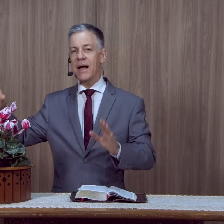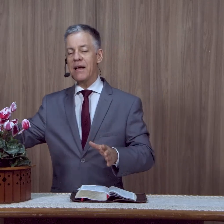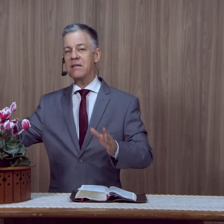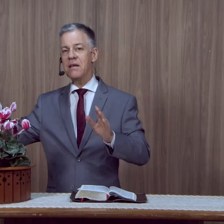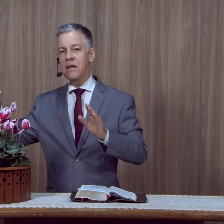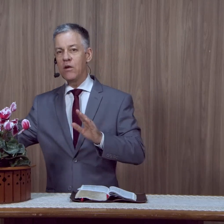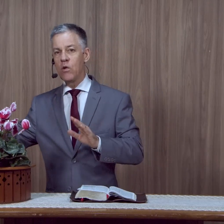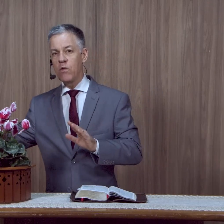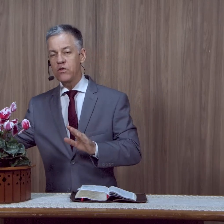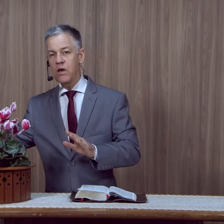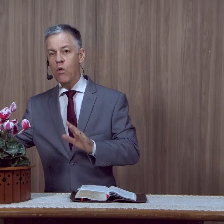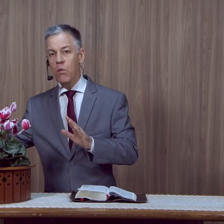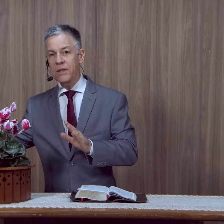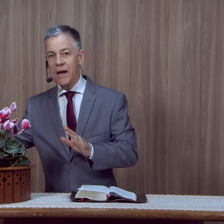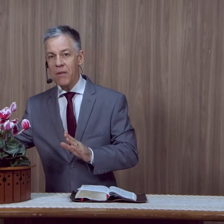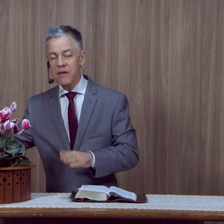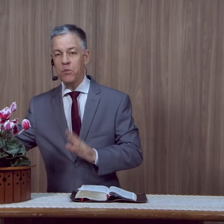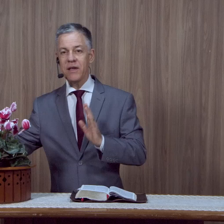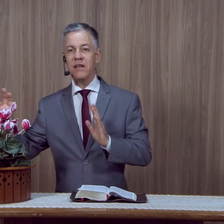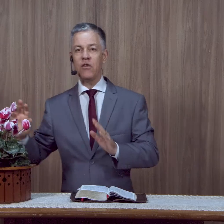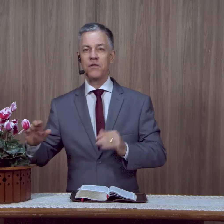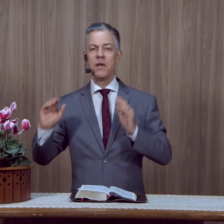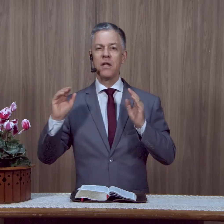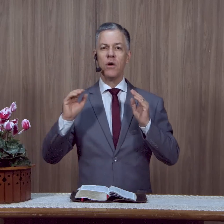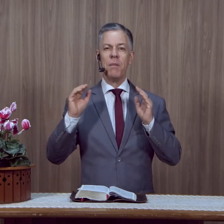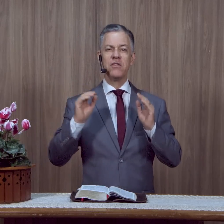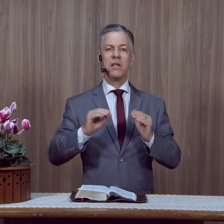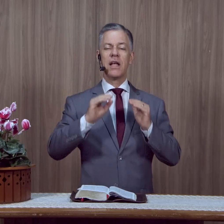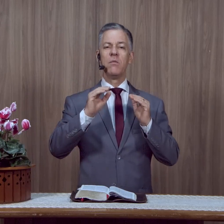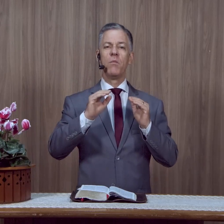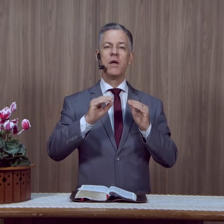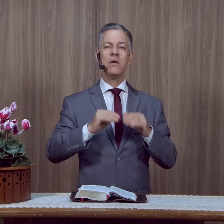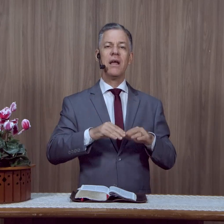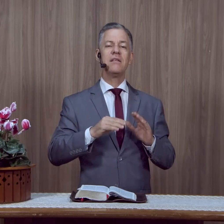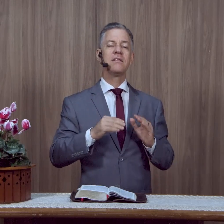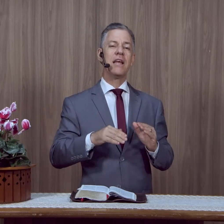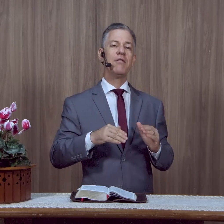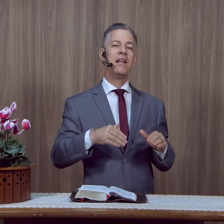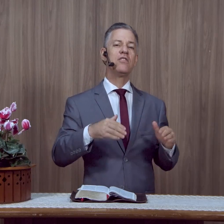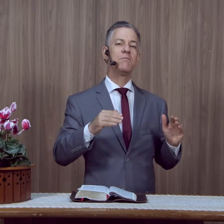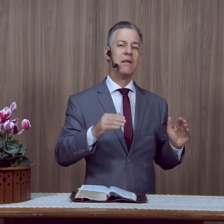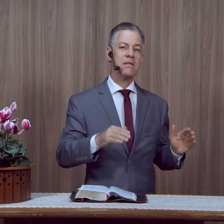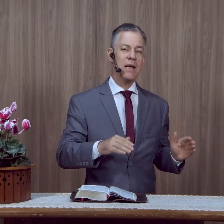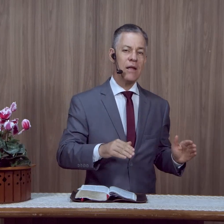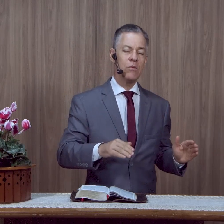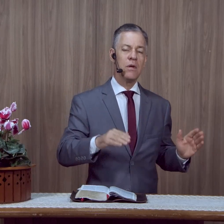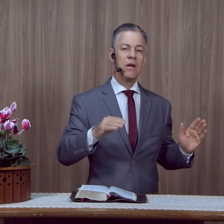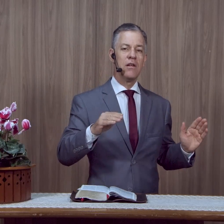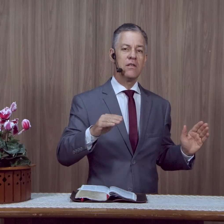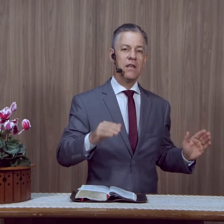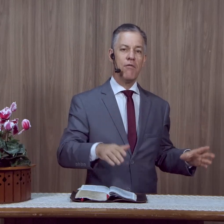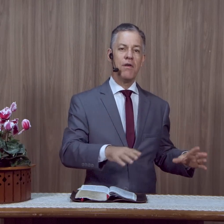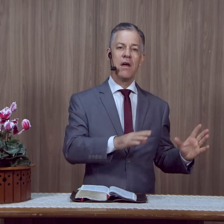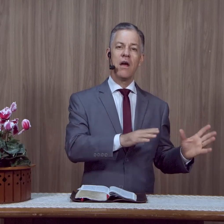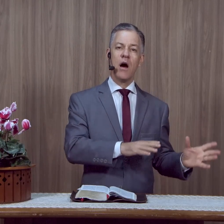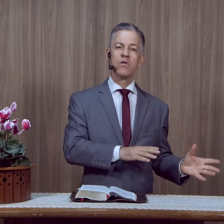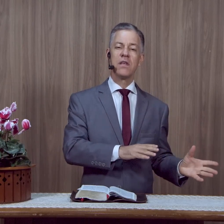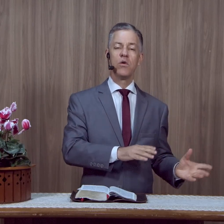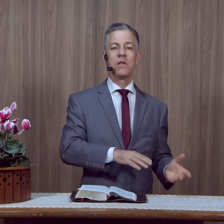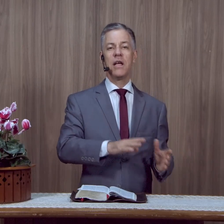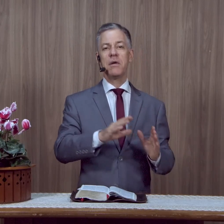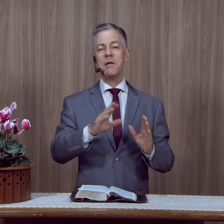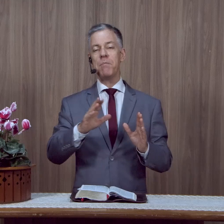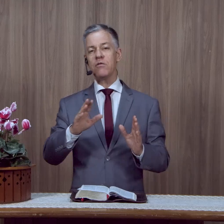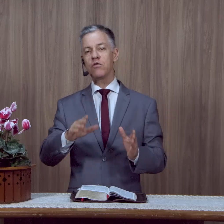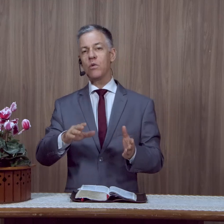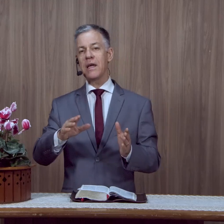embora para casa, eu não vou te incomodar mais por essa dívida. Então a partir daquele momento, aquele servo, ele é dispensado de servir ao